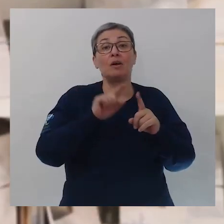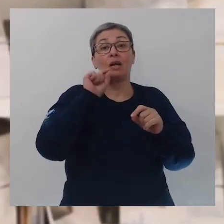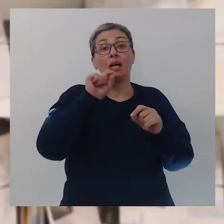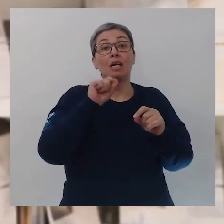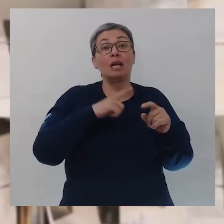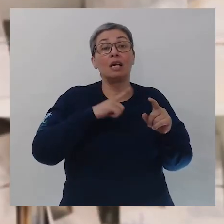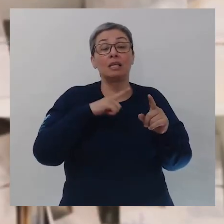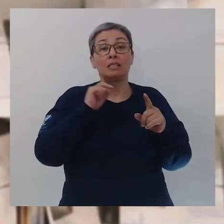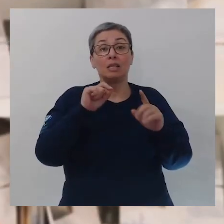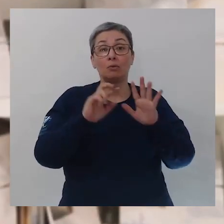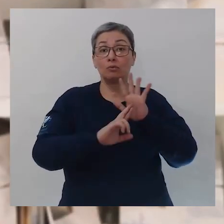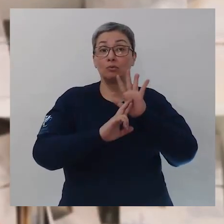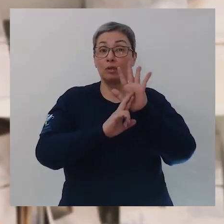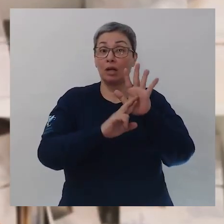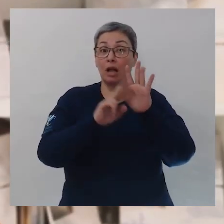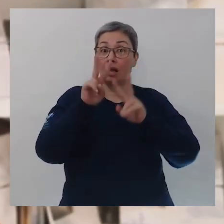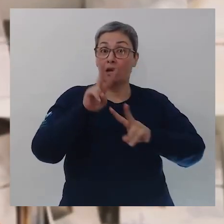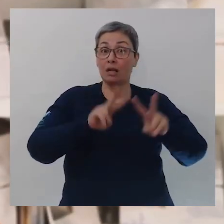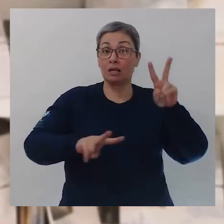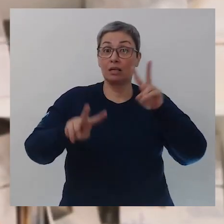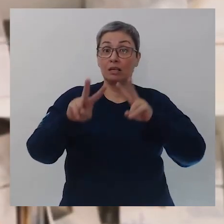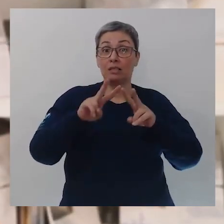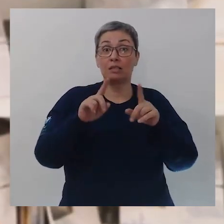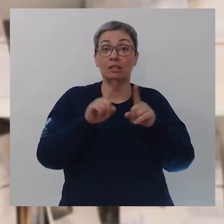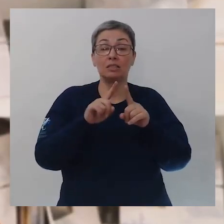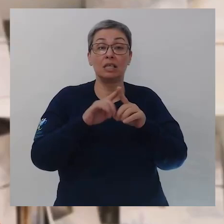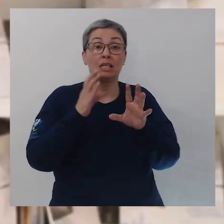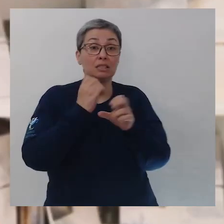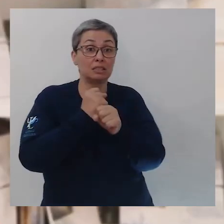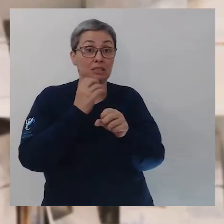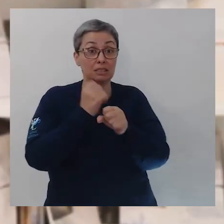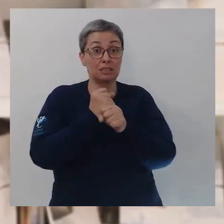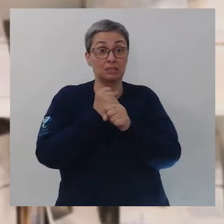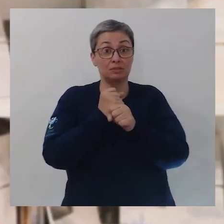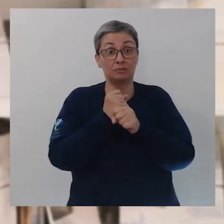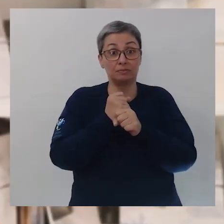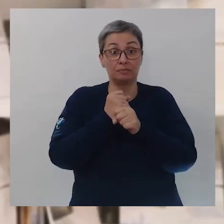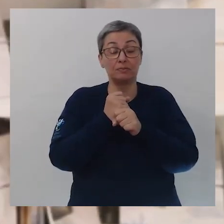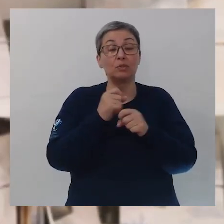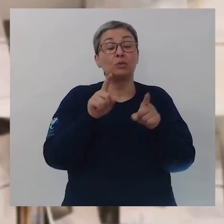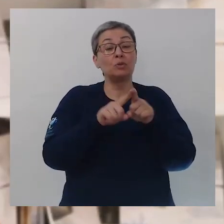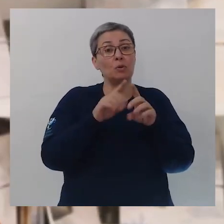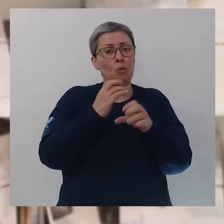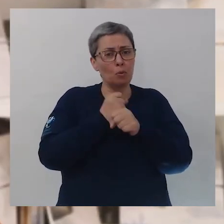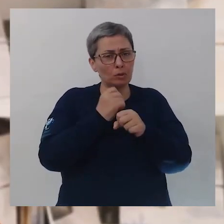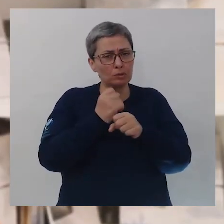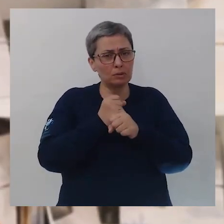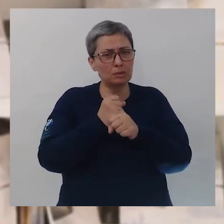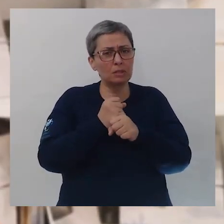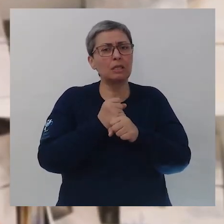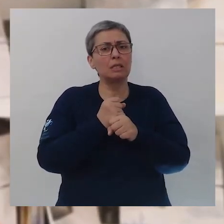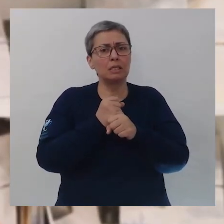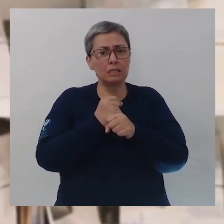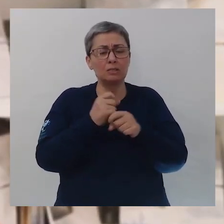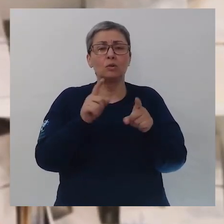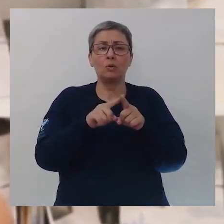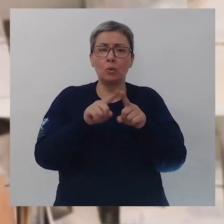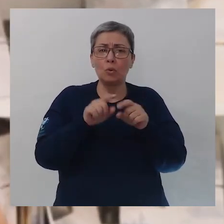Gráficos são representações visuais de dados. Né?